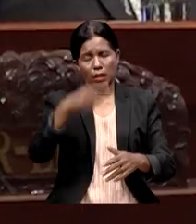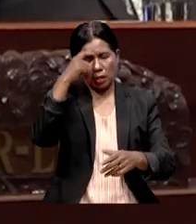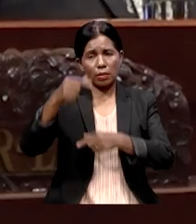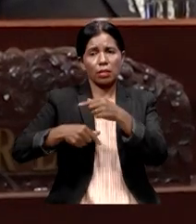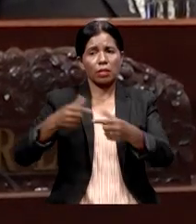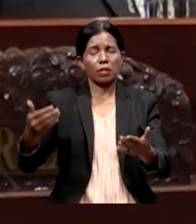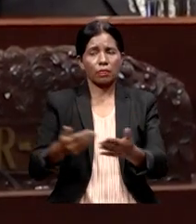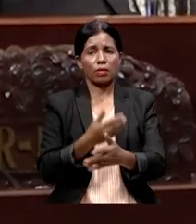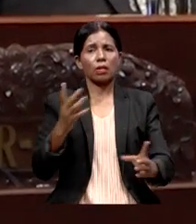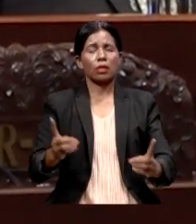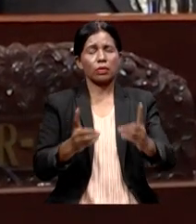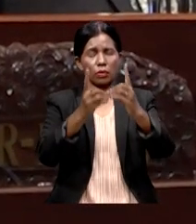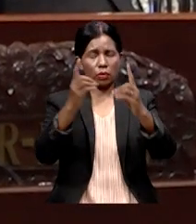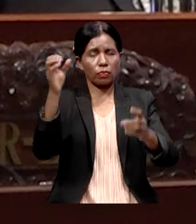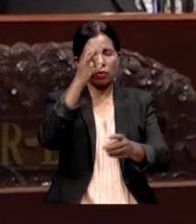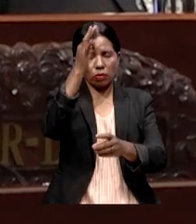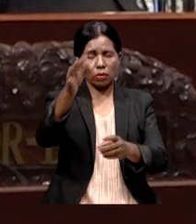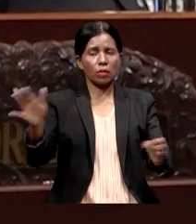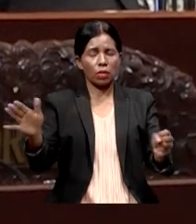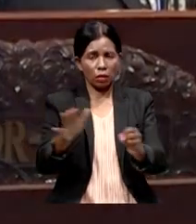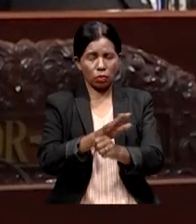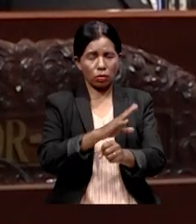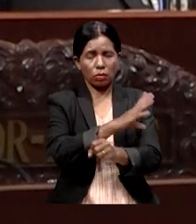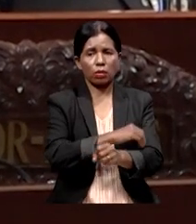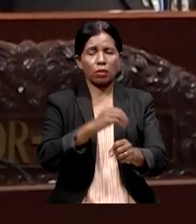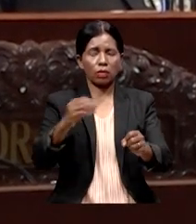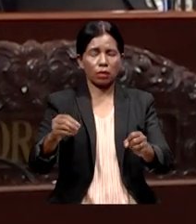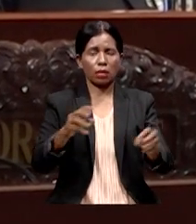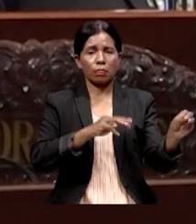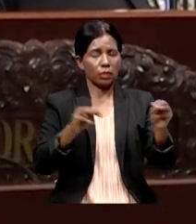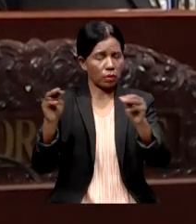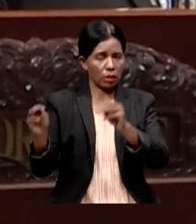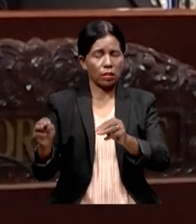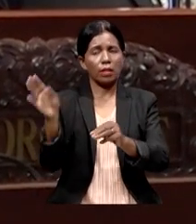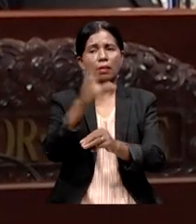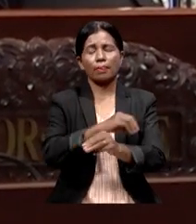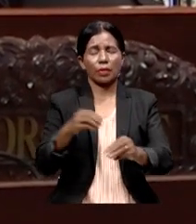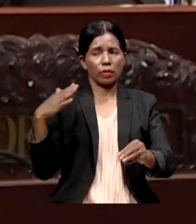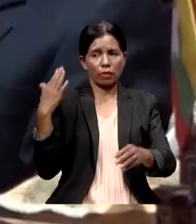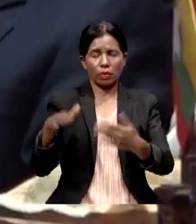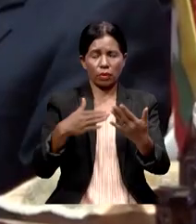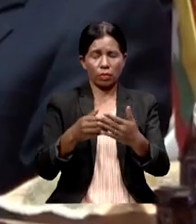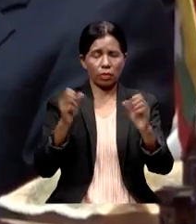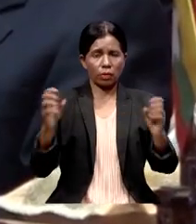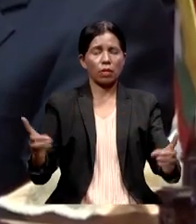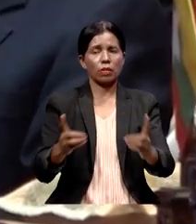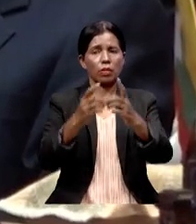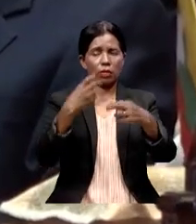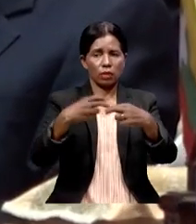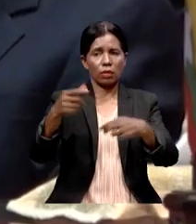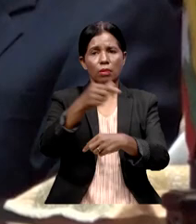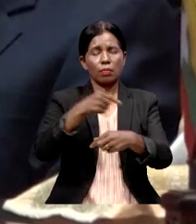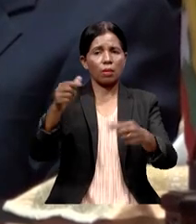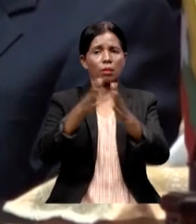foi enfrenta futuro nebe na Conuho, incerteza, instabilidade na mudança, e a nebe juventude tem que enfrenta desafio global nebe